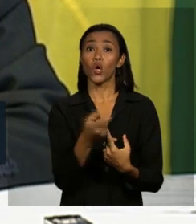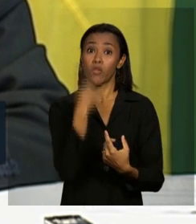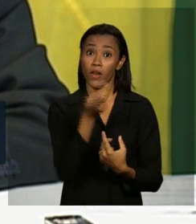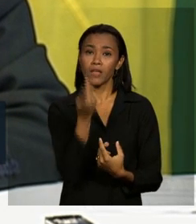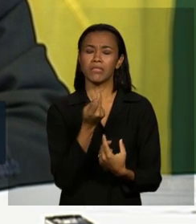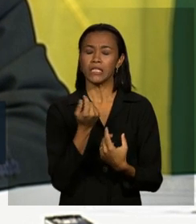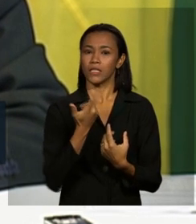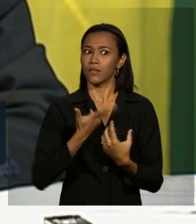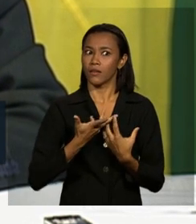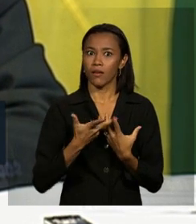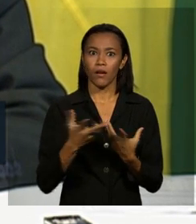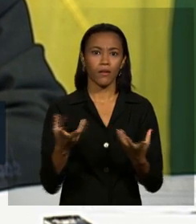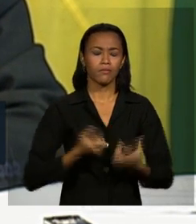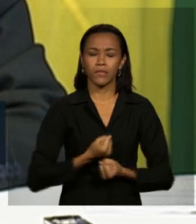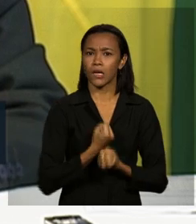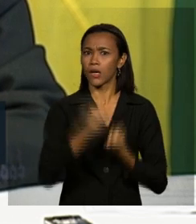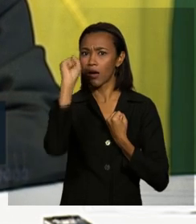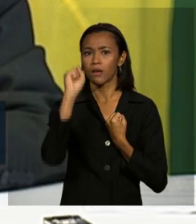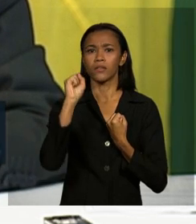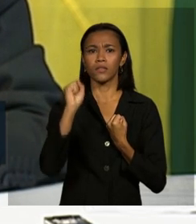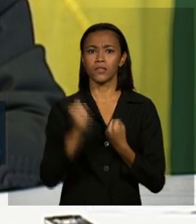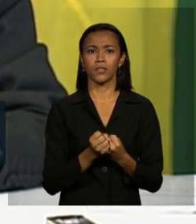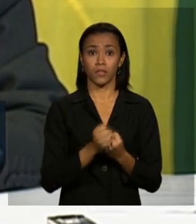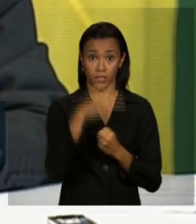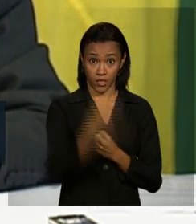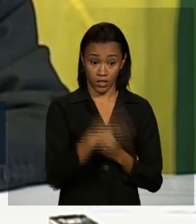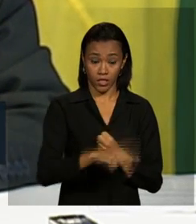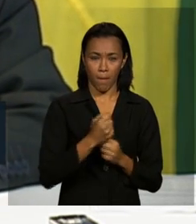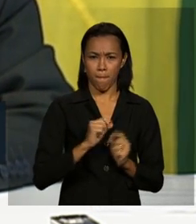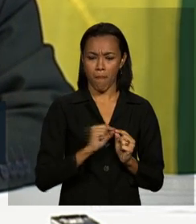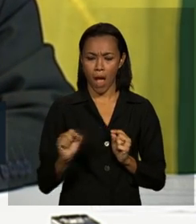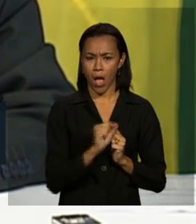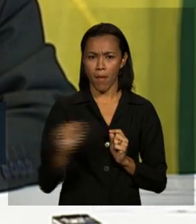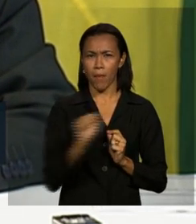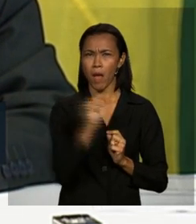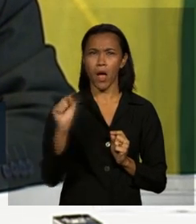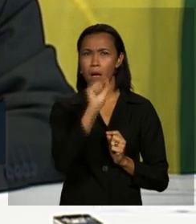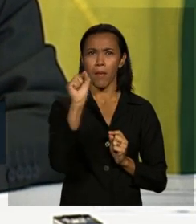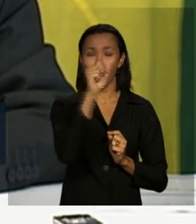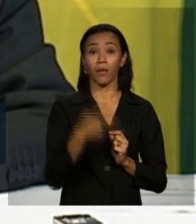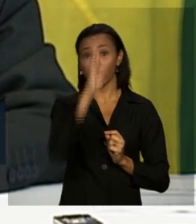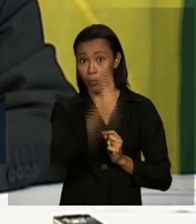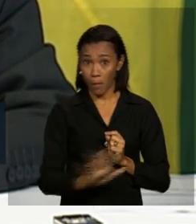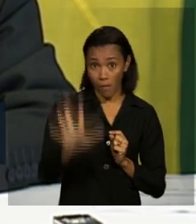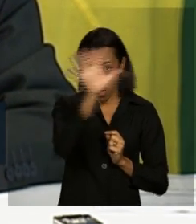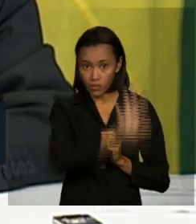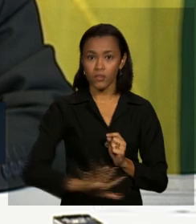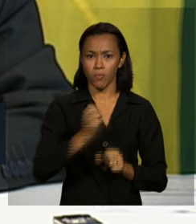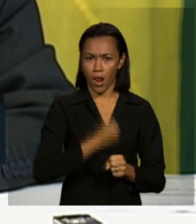grandes corredores de grandes eixos rodoviários do país e que a